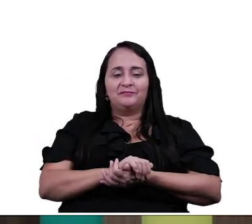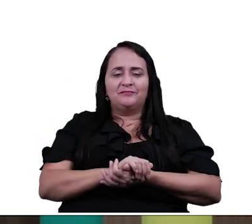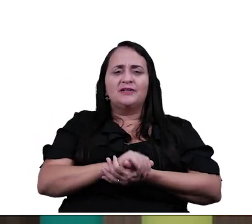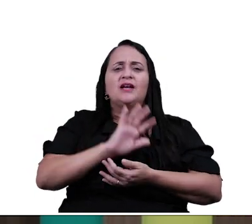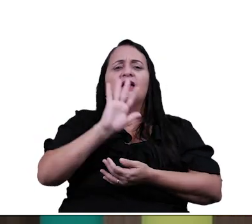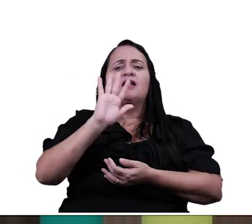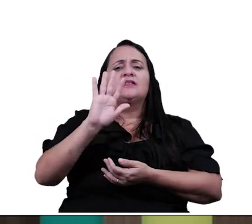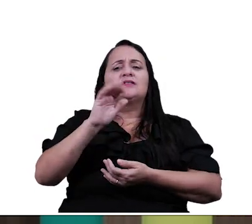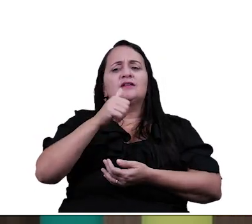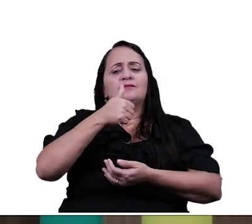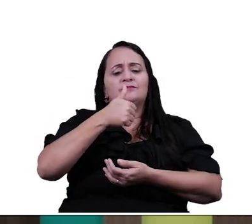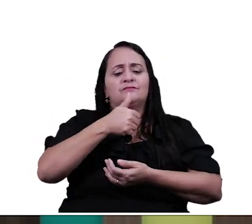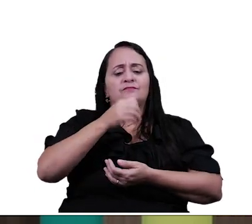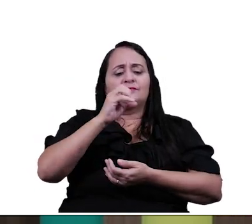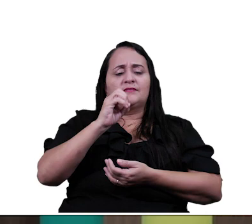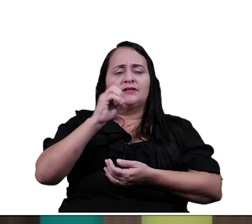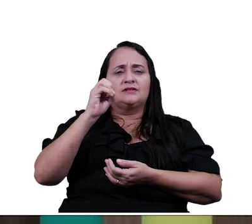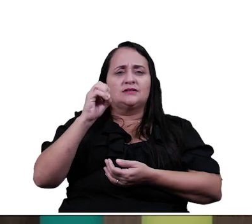ser 100